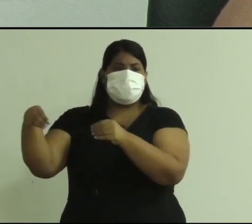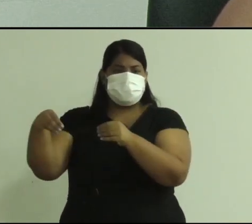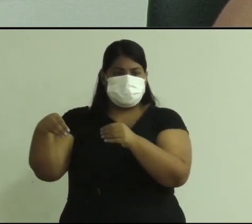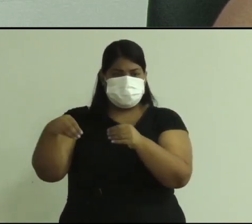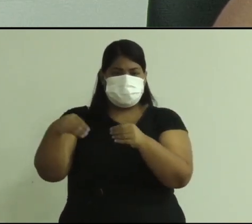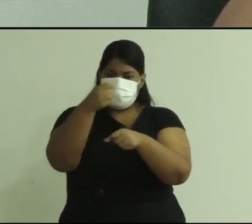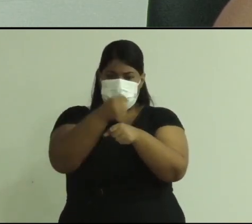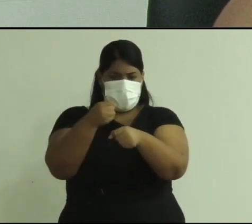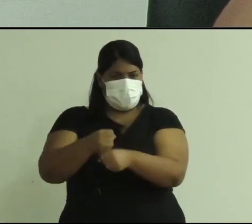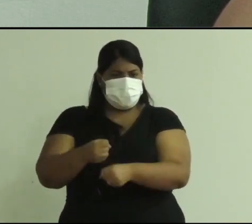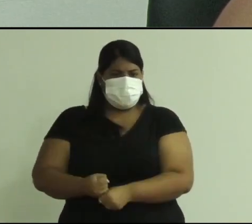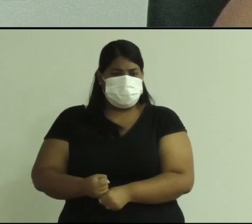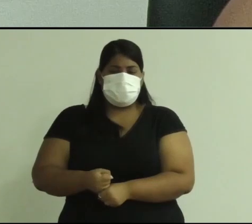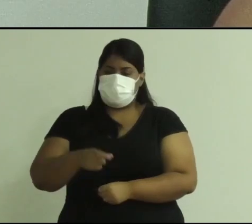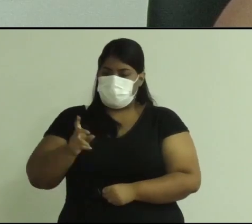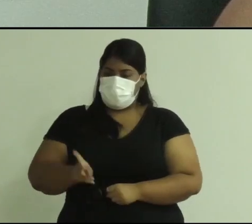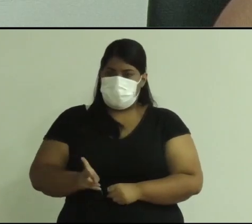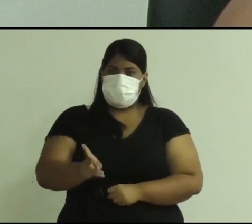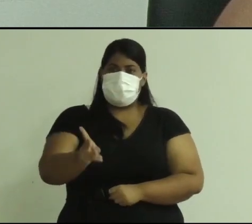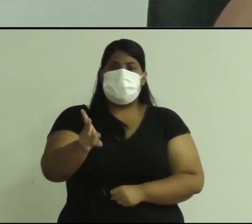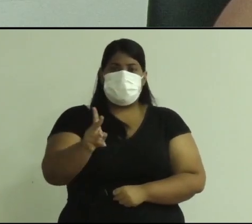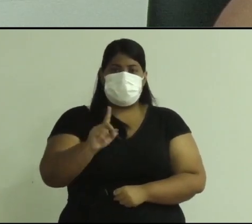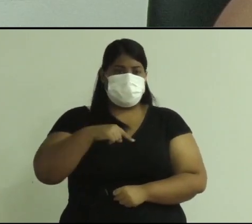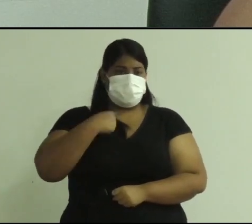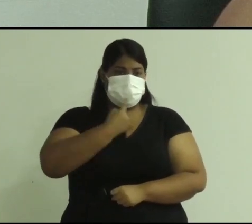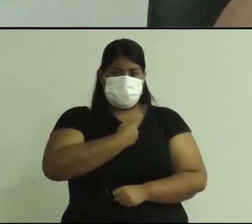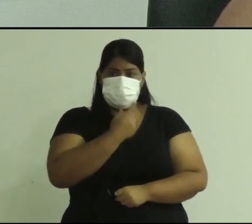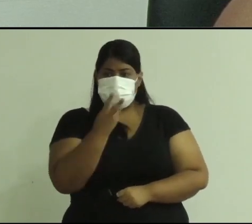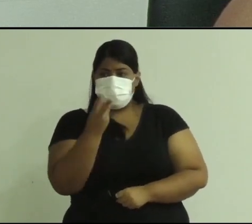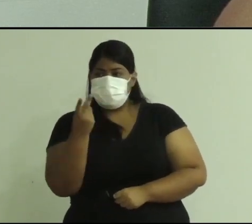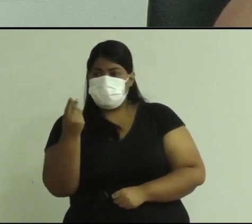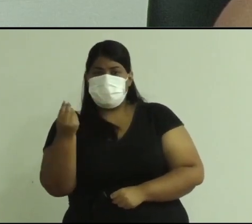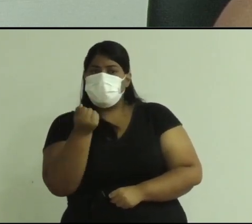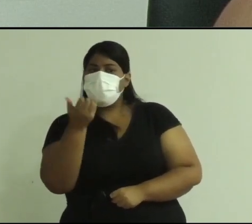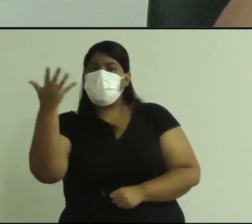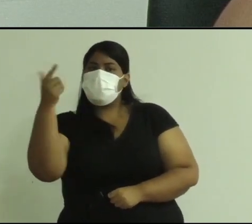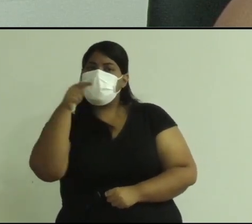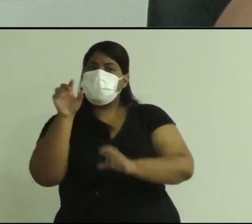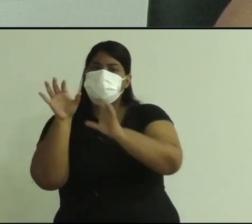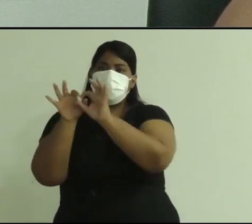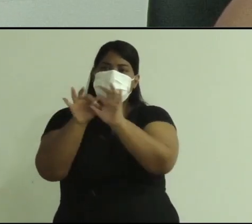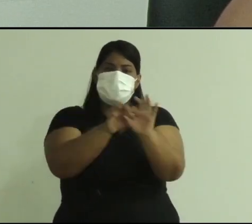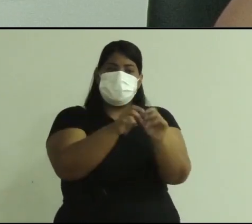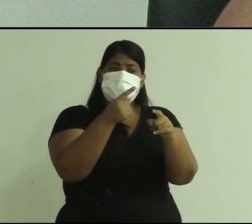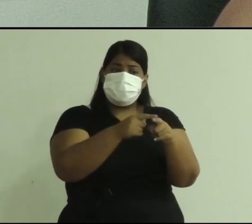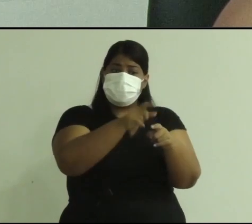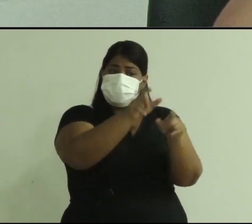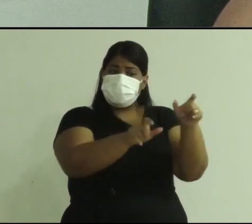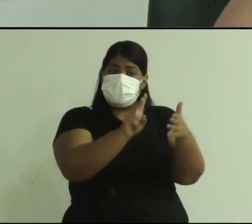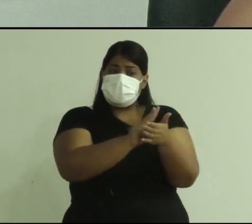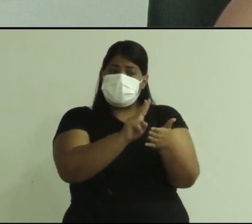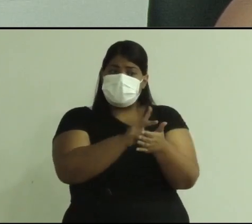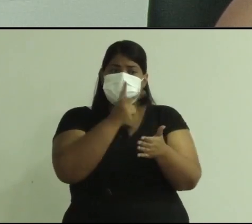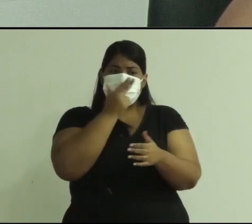genocídio perpetua. Nem sequer somos contabilizados nesse contexto como indígenas, e sim como brancos